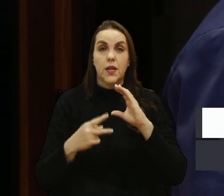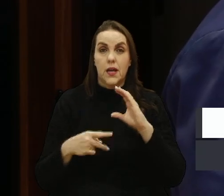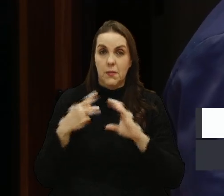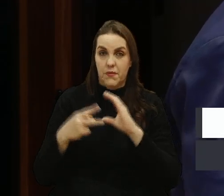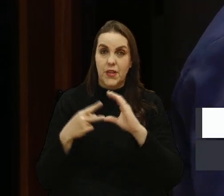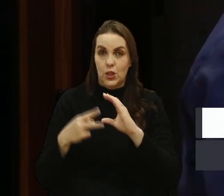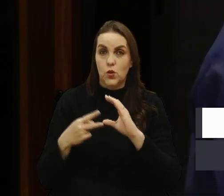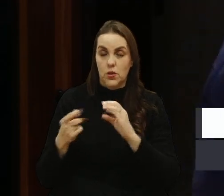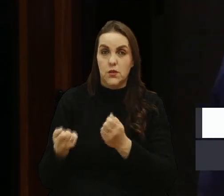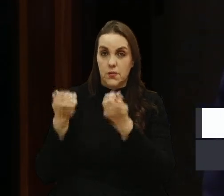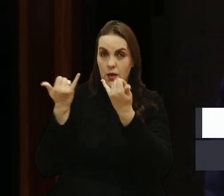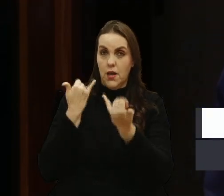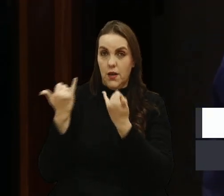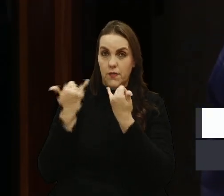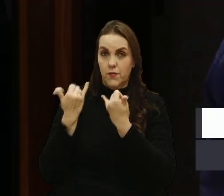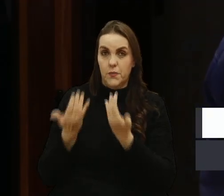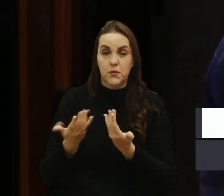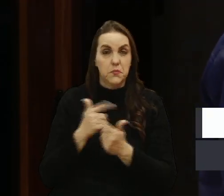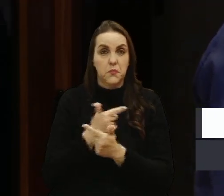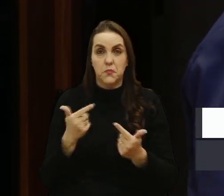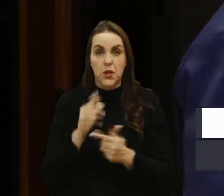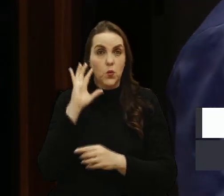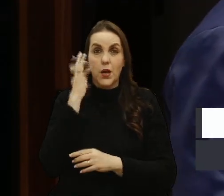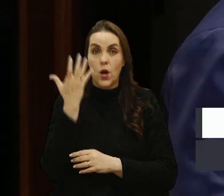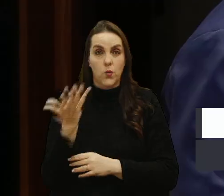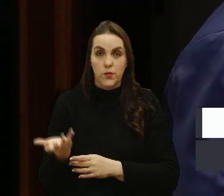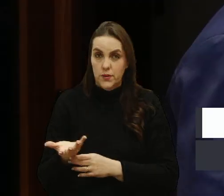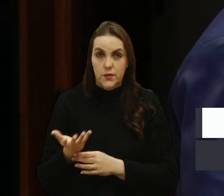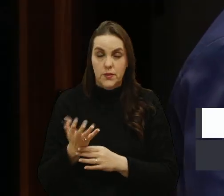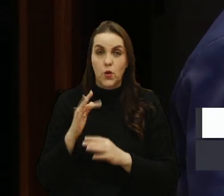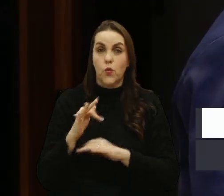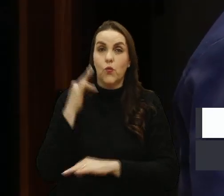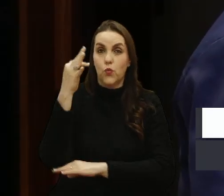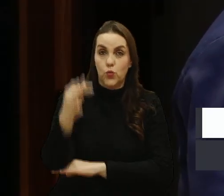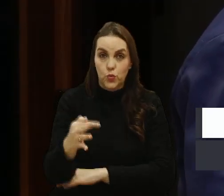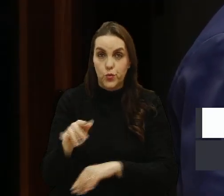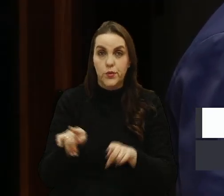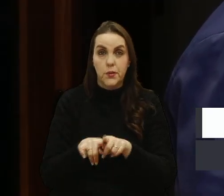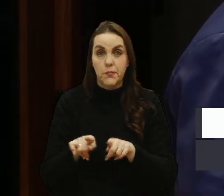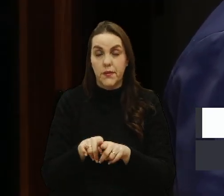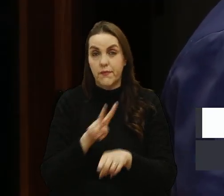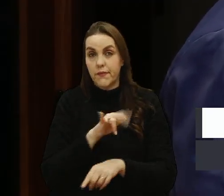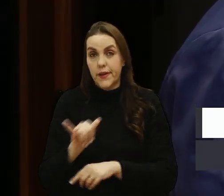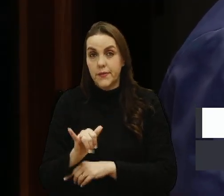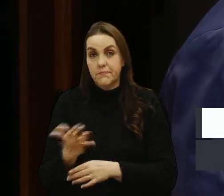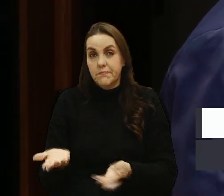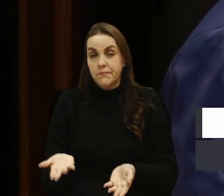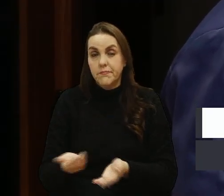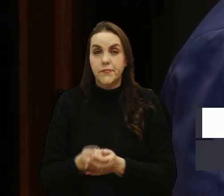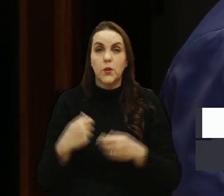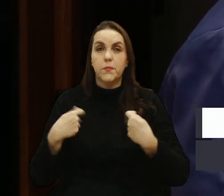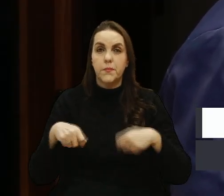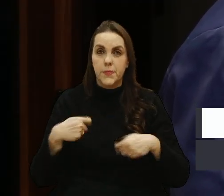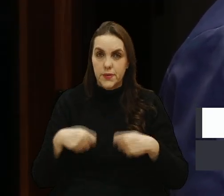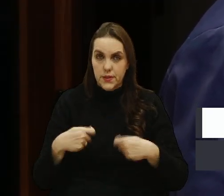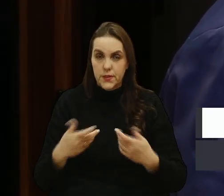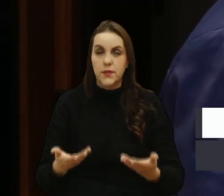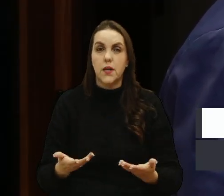Vereadores, do que aconteceu, do que acontecerá. Então, torna-se